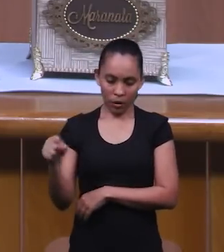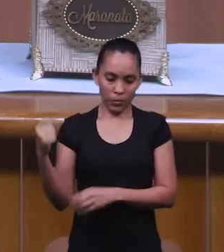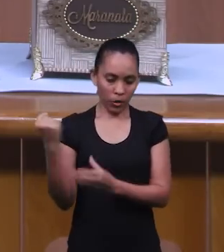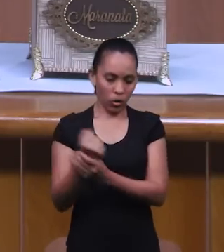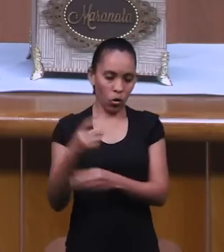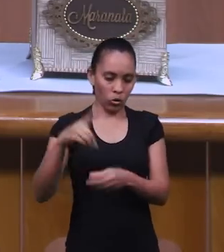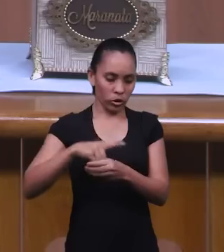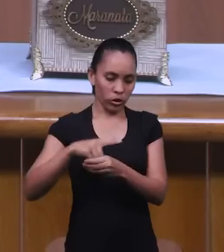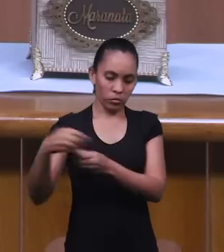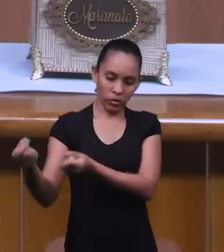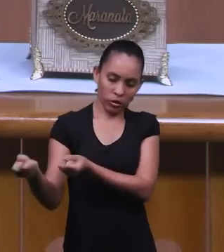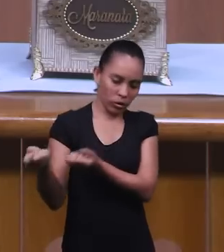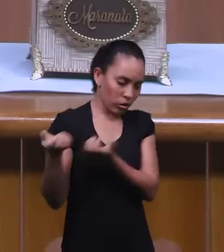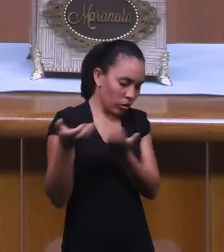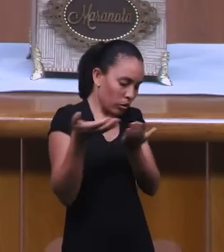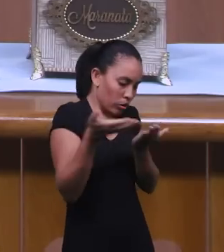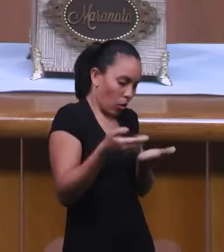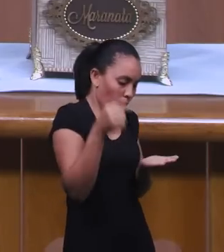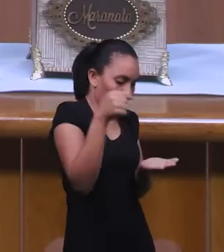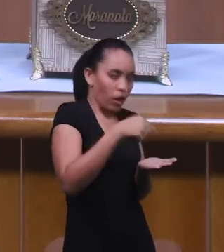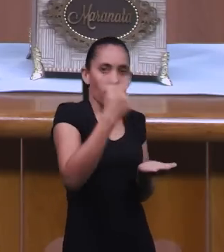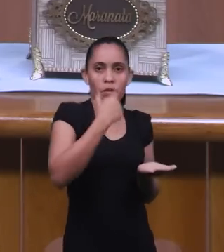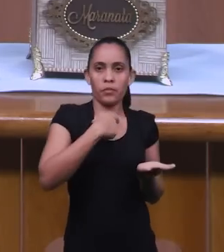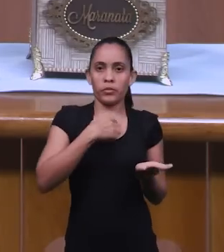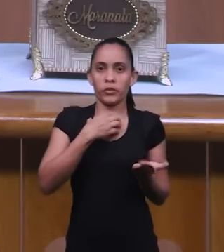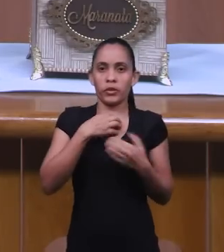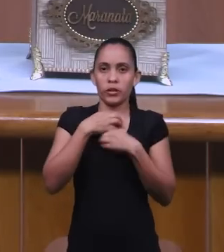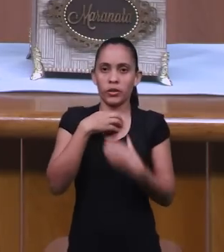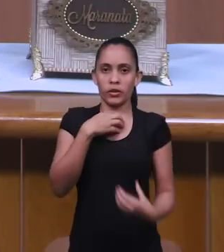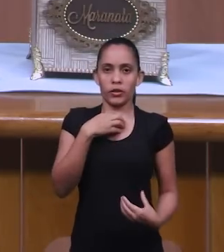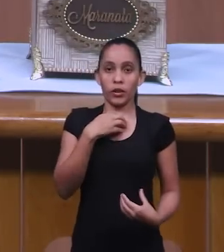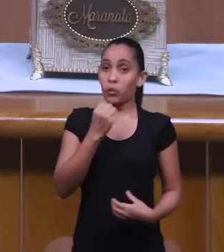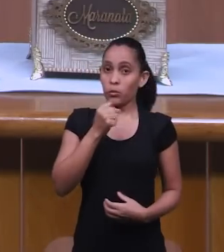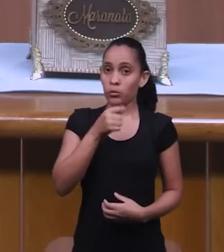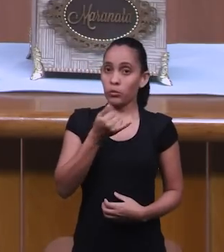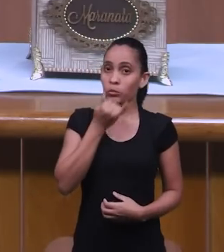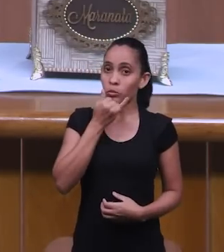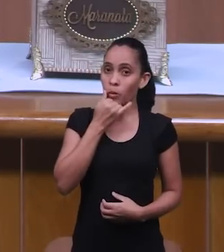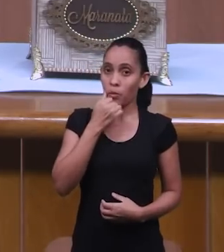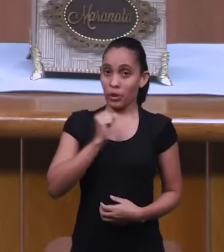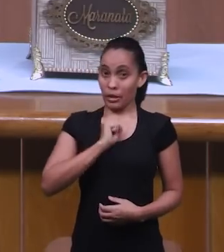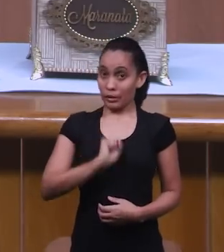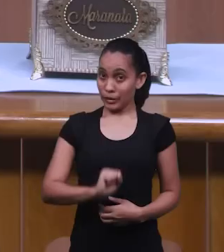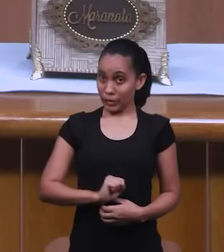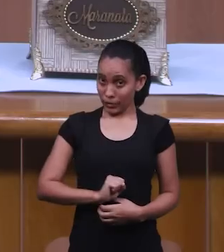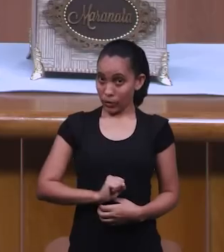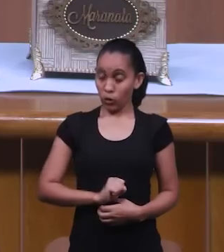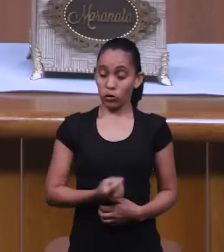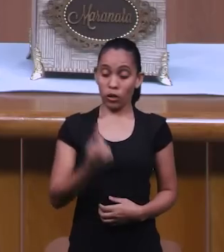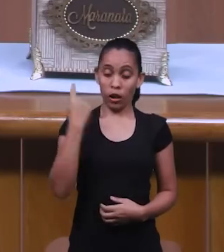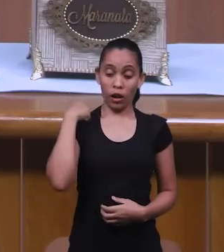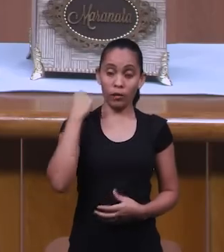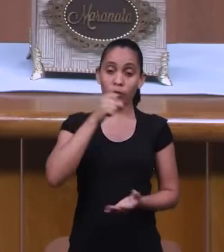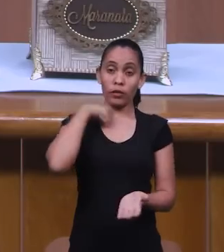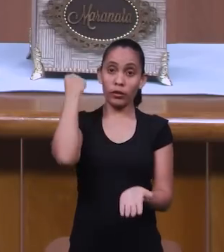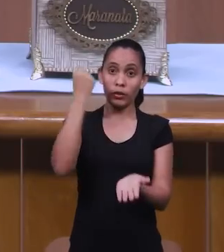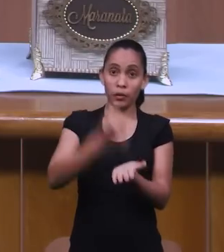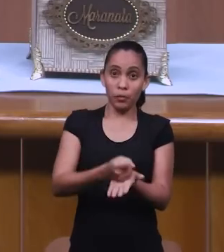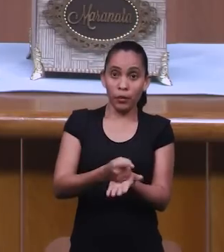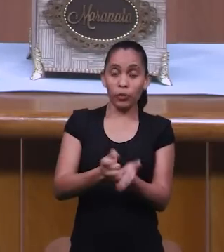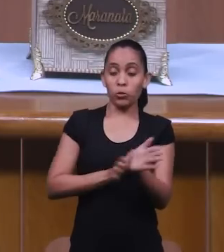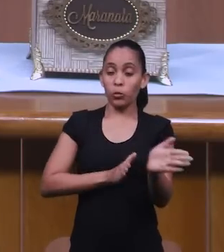entregou a Melquisedeque, que era o sacerdote de Deus. Não é? Lá no Velho Testamento, na época de